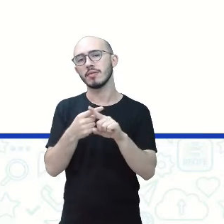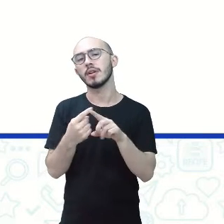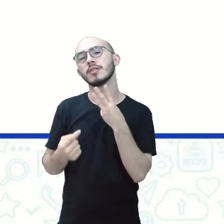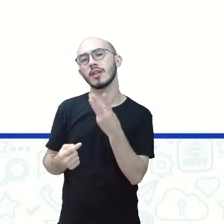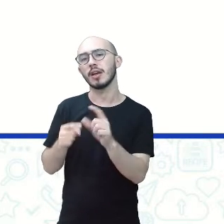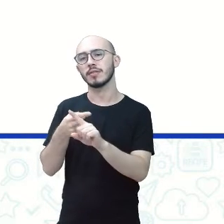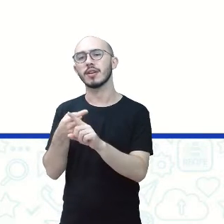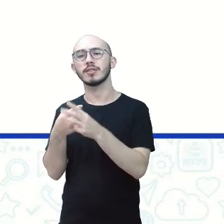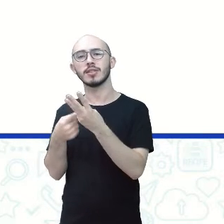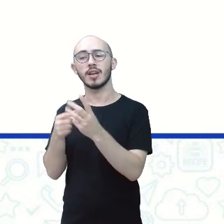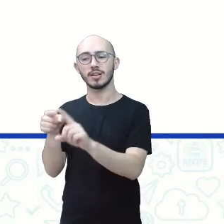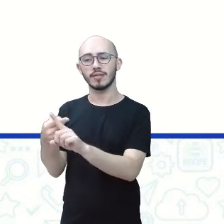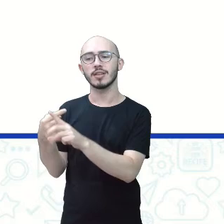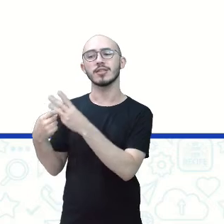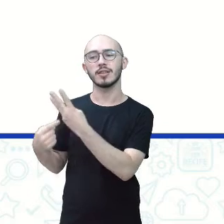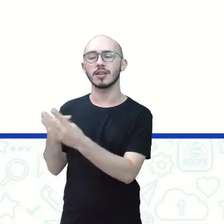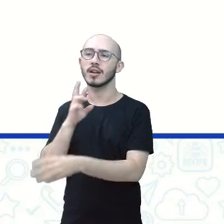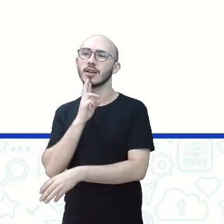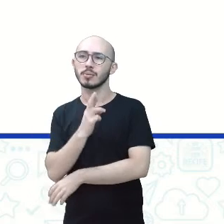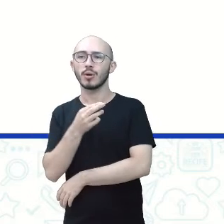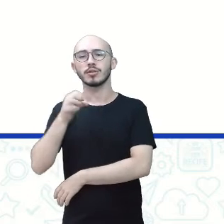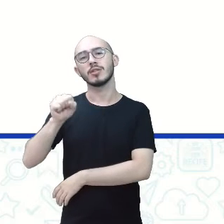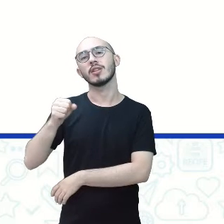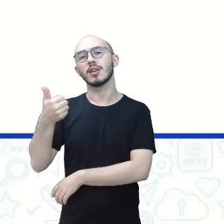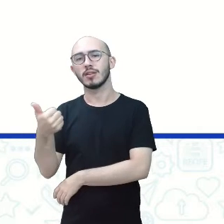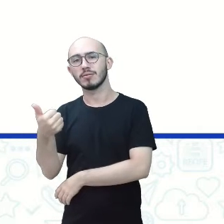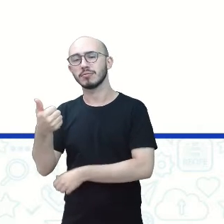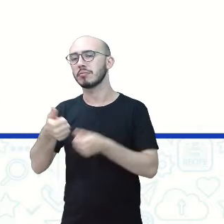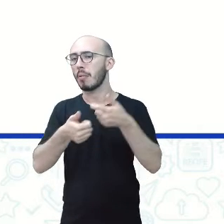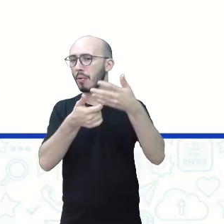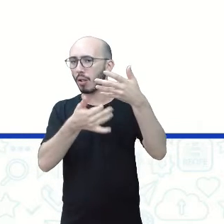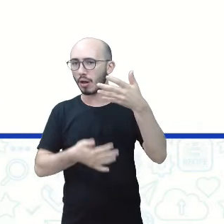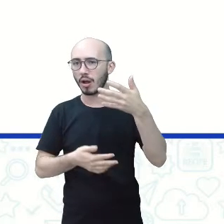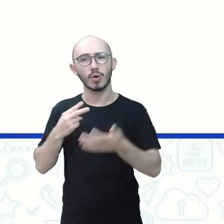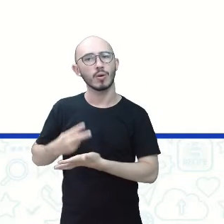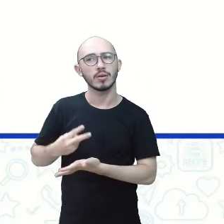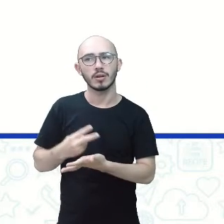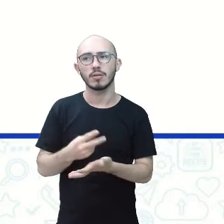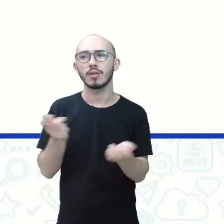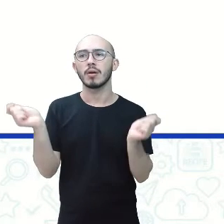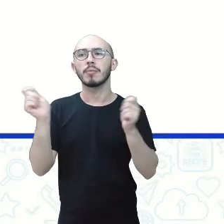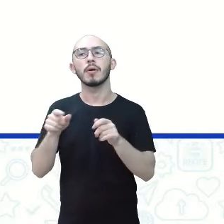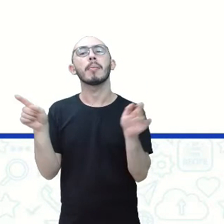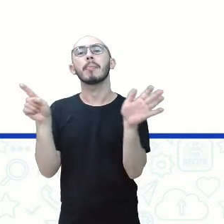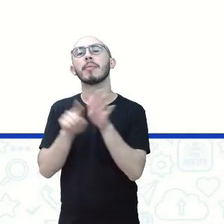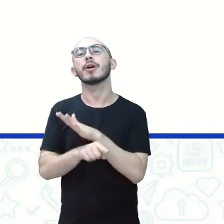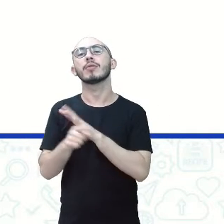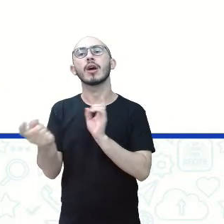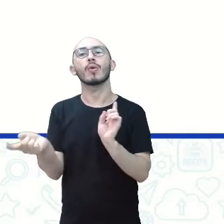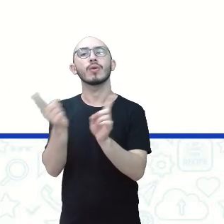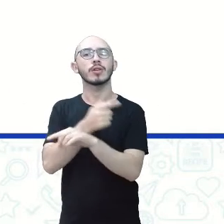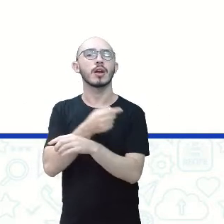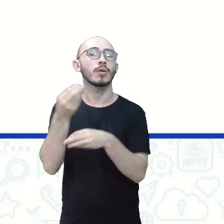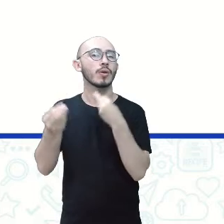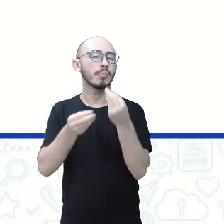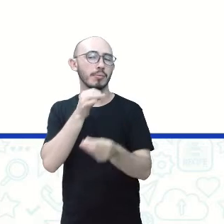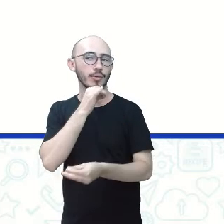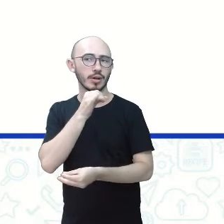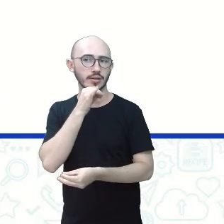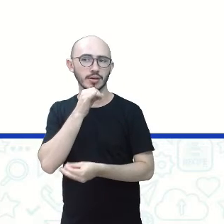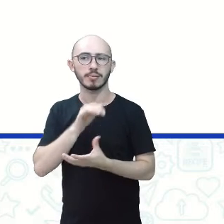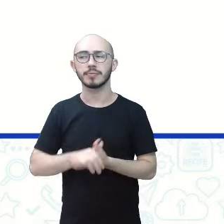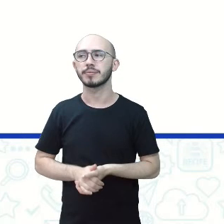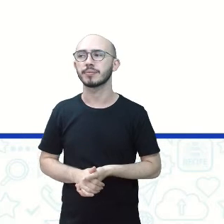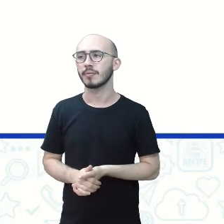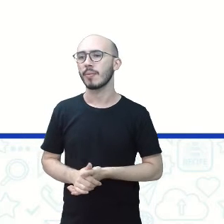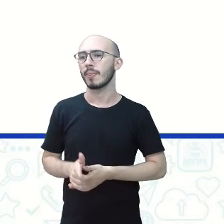achamos 81 e assim a gente vai crescendo. Então, eu poderia fazer a pergunta contrária. Exemplo, utilizando lá